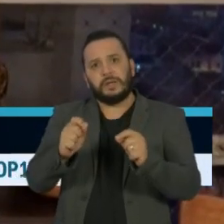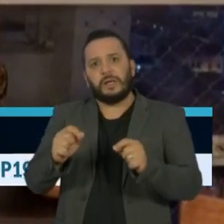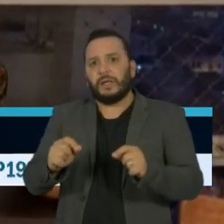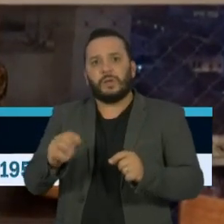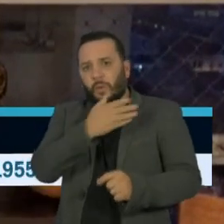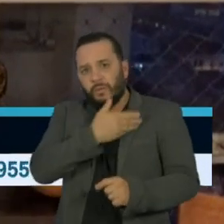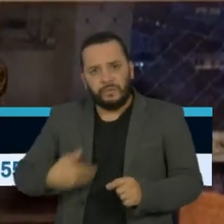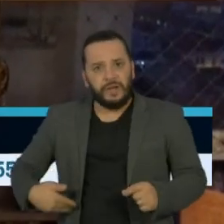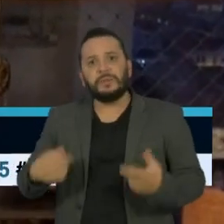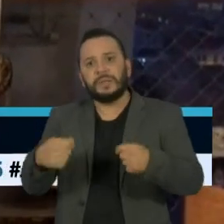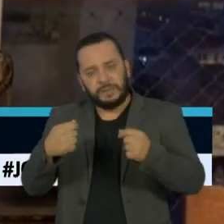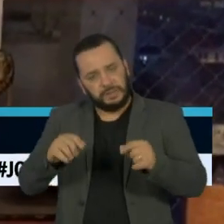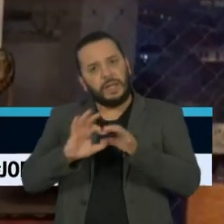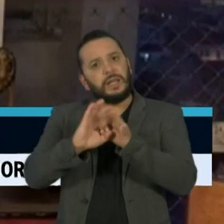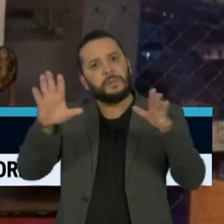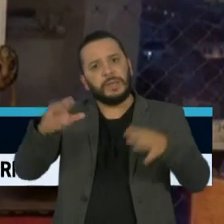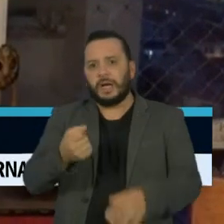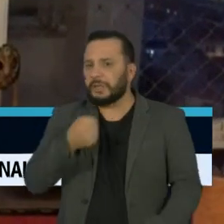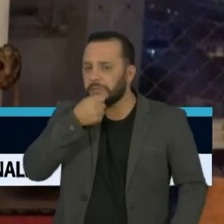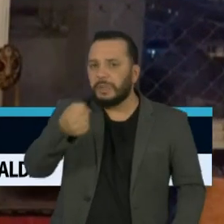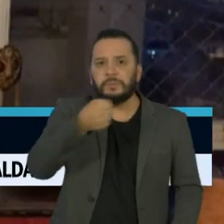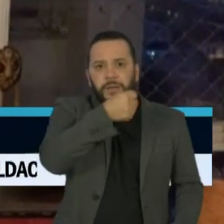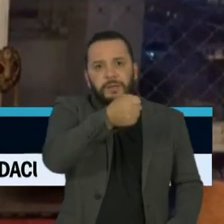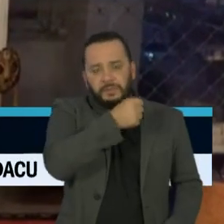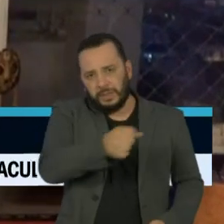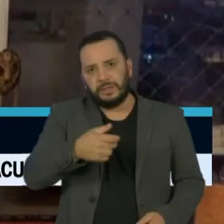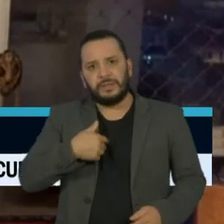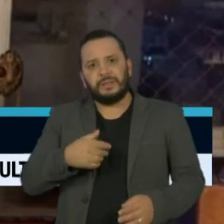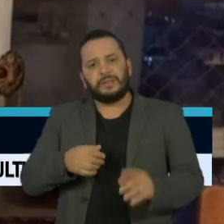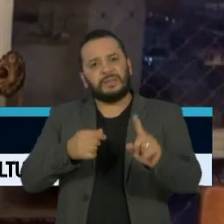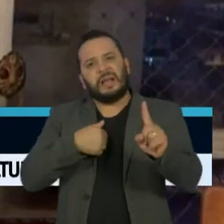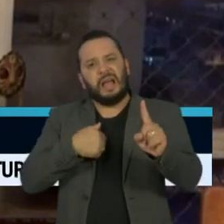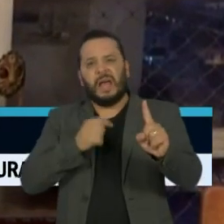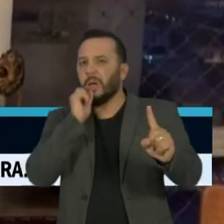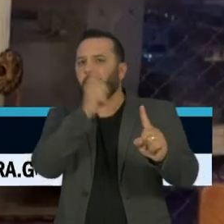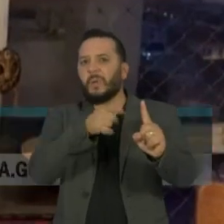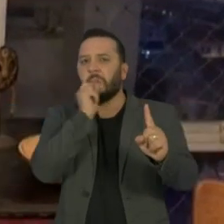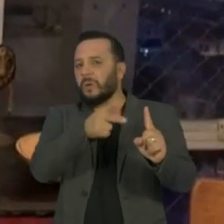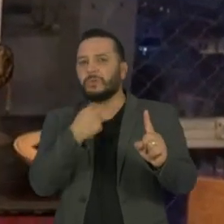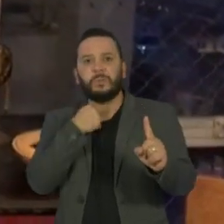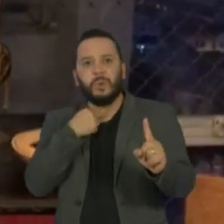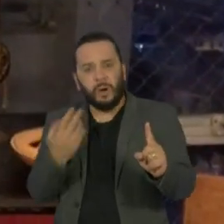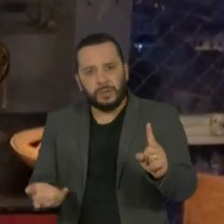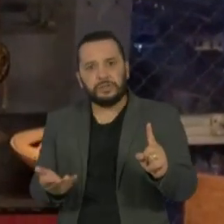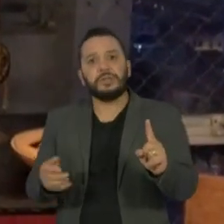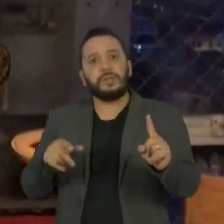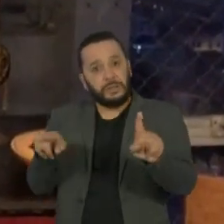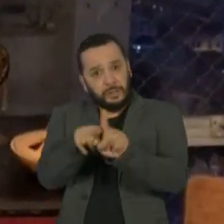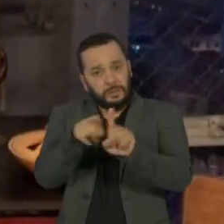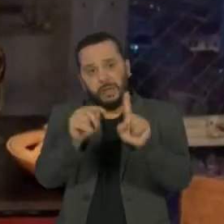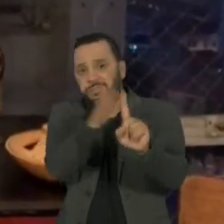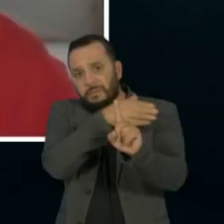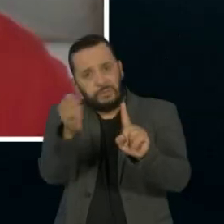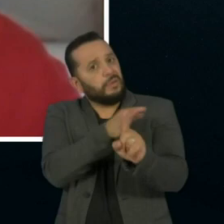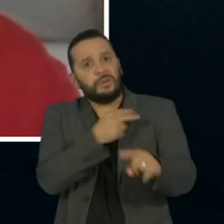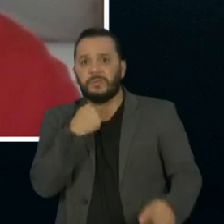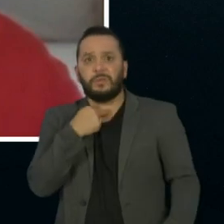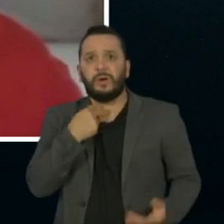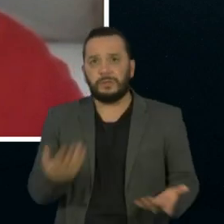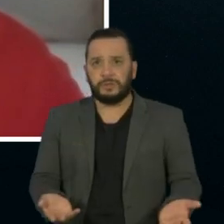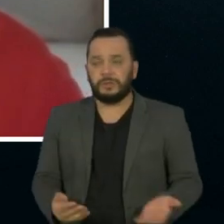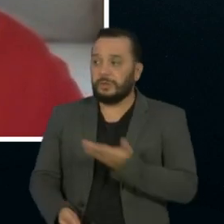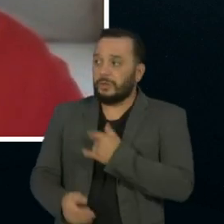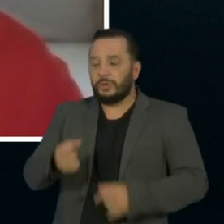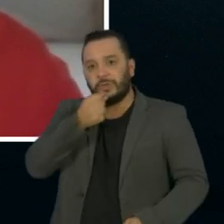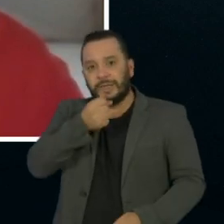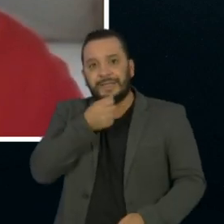acabe essa fase de linchamento, seja ele virtual, seja ele físico, a jornalistas. Jornalista